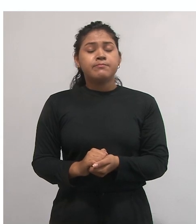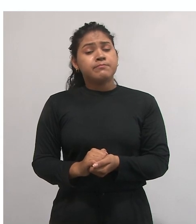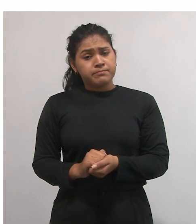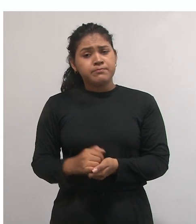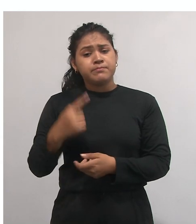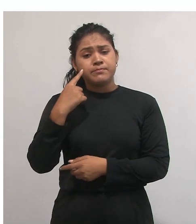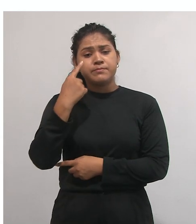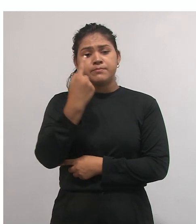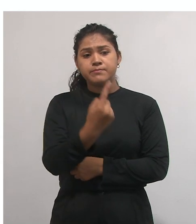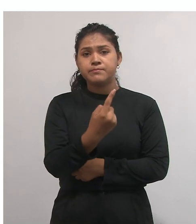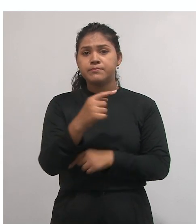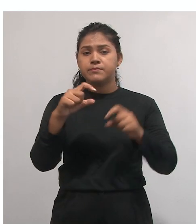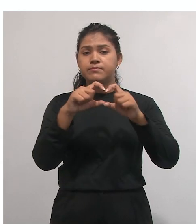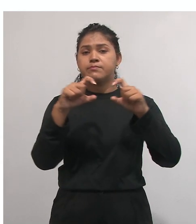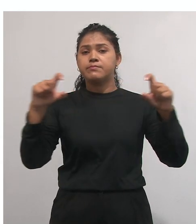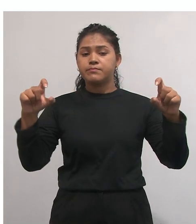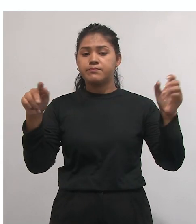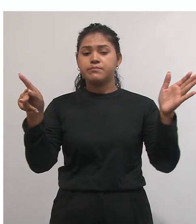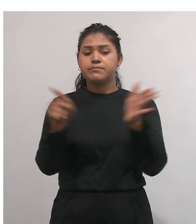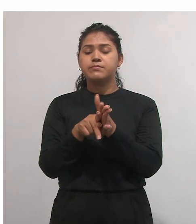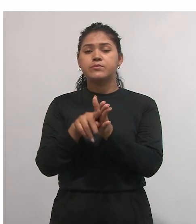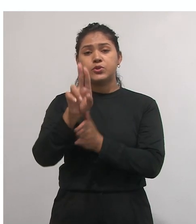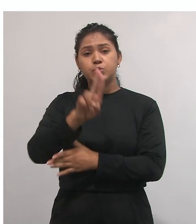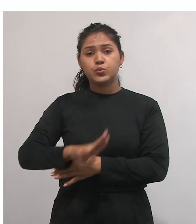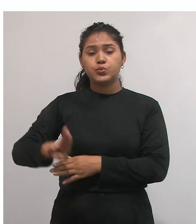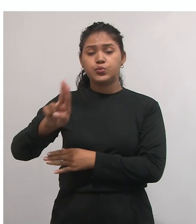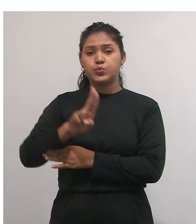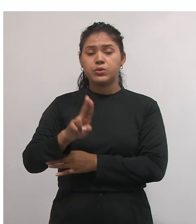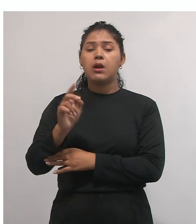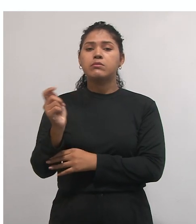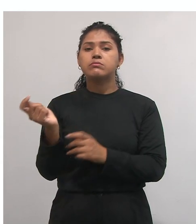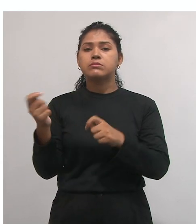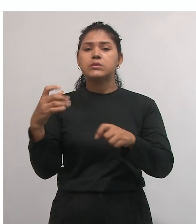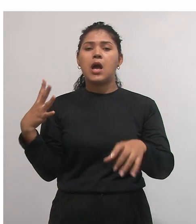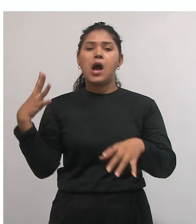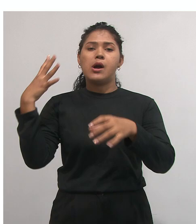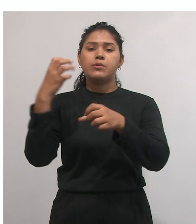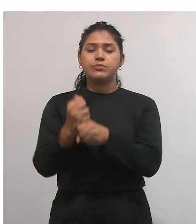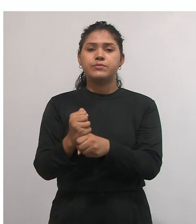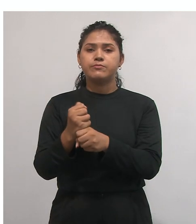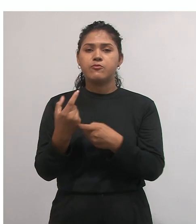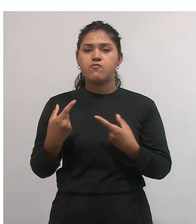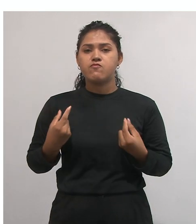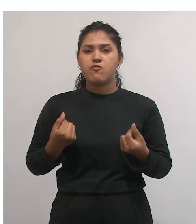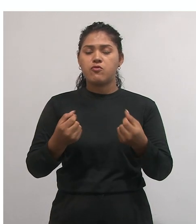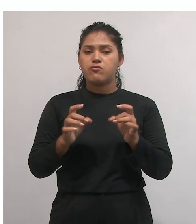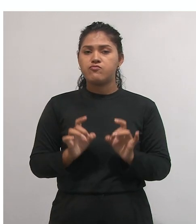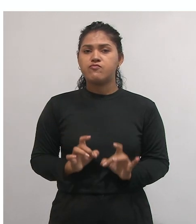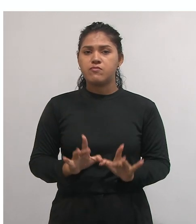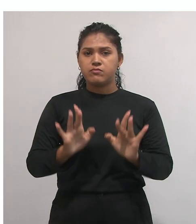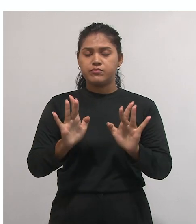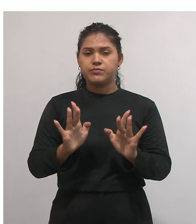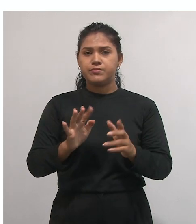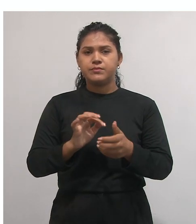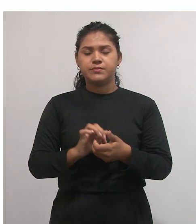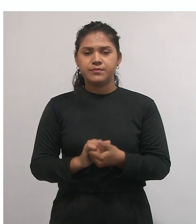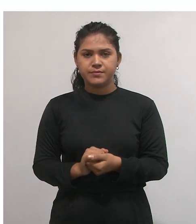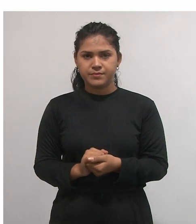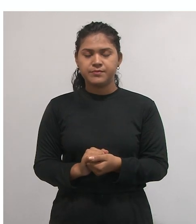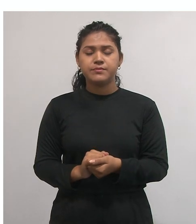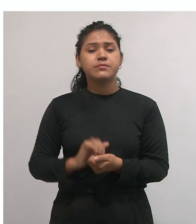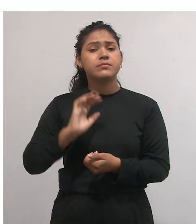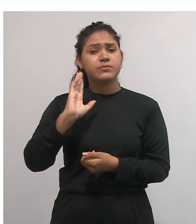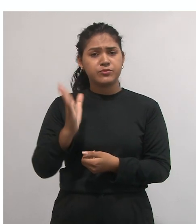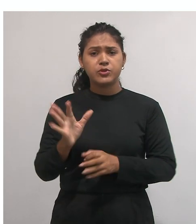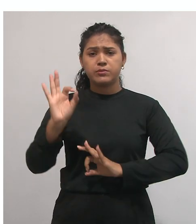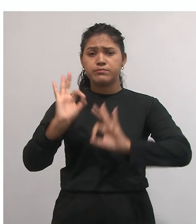Bom, aí a gente tem uma fórmula, né? Essa fórmula é para a gente calcular o preço. Então, como que